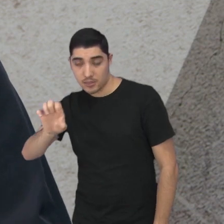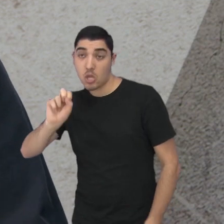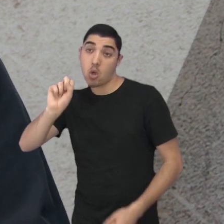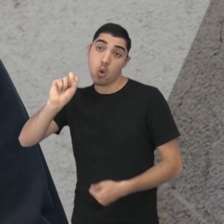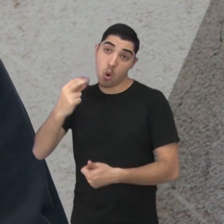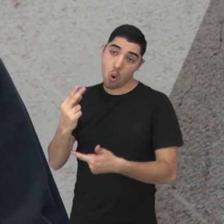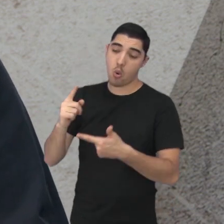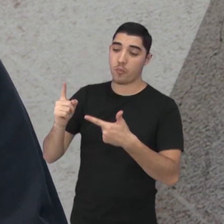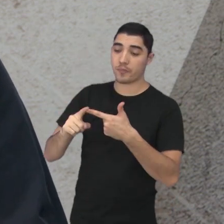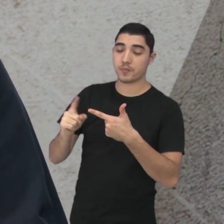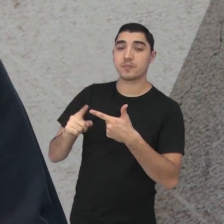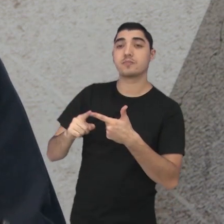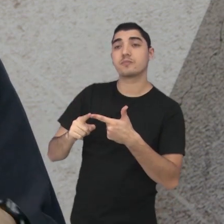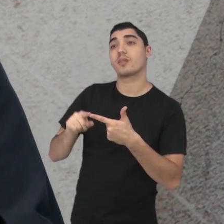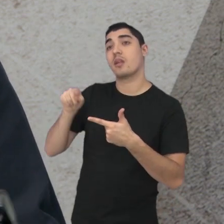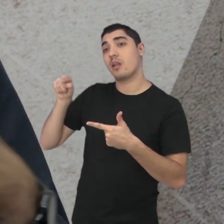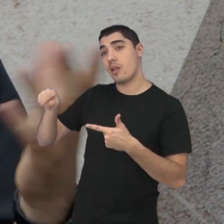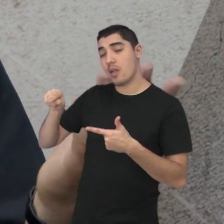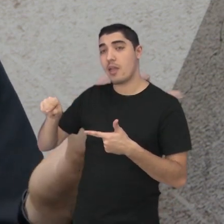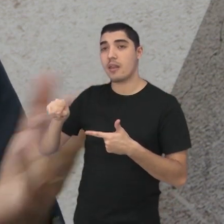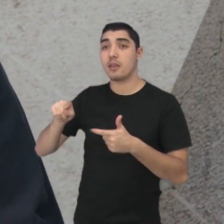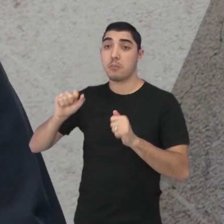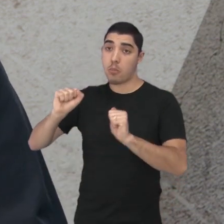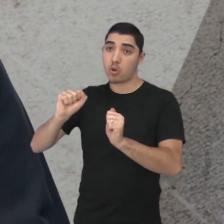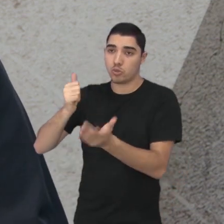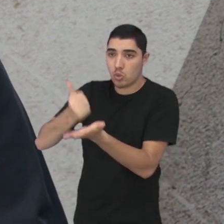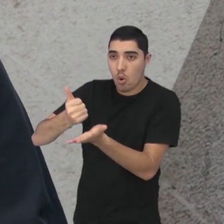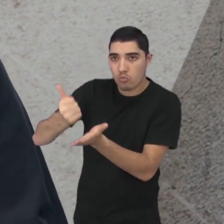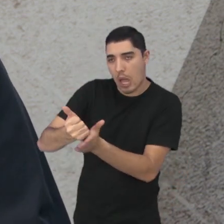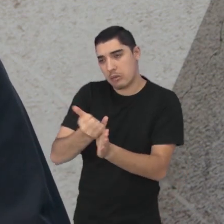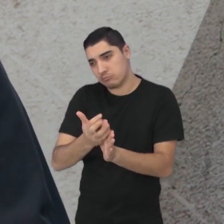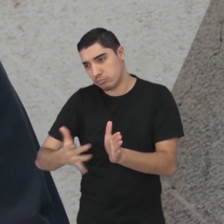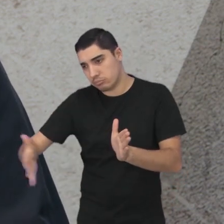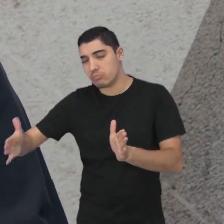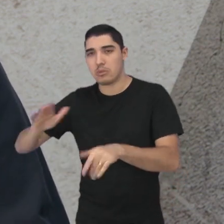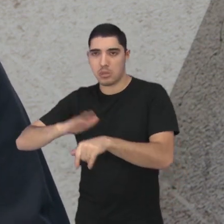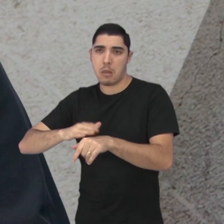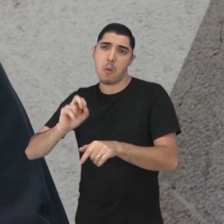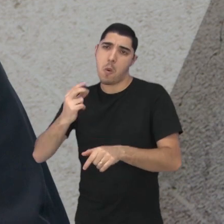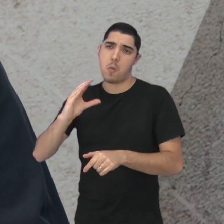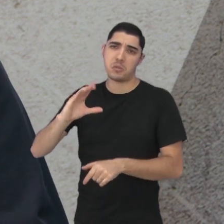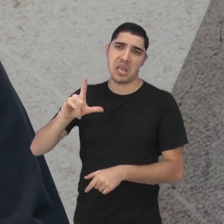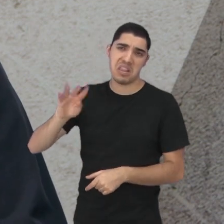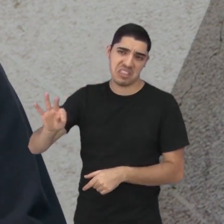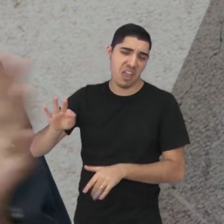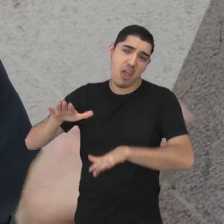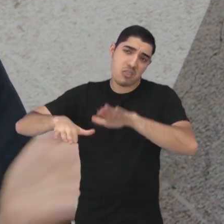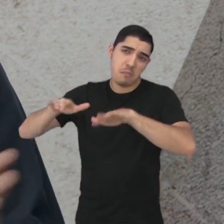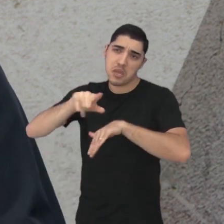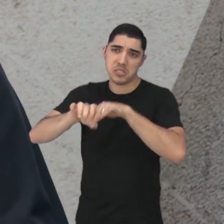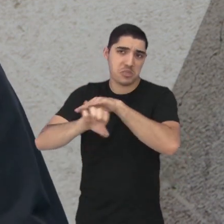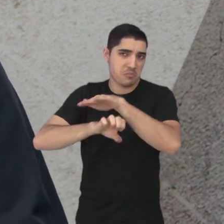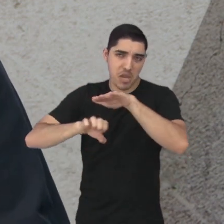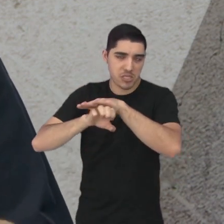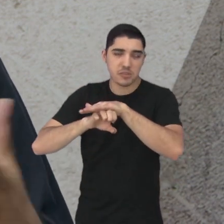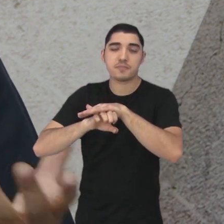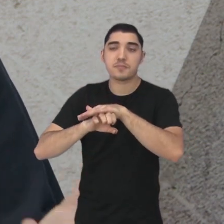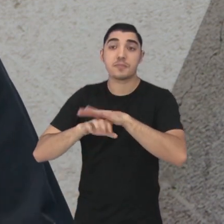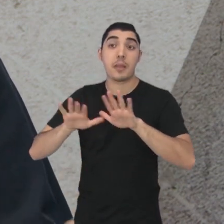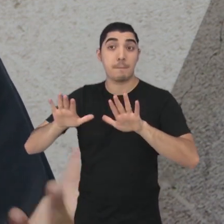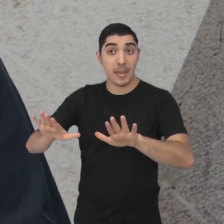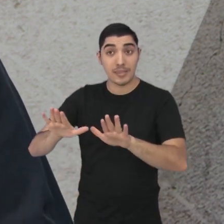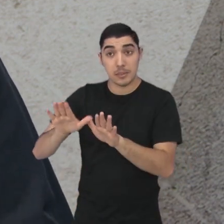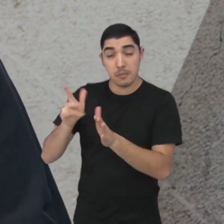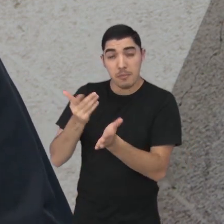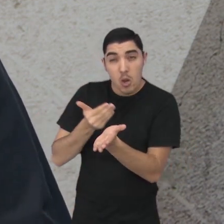trabalhar ali com um contrato mais longo ali de CLT, aí depende do regime que a empresa adotar ali. Mas